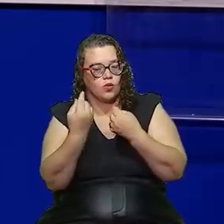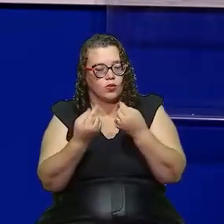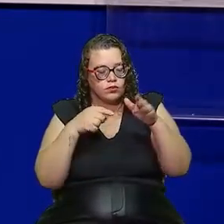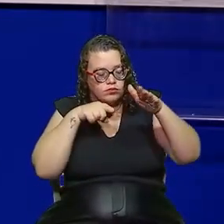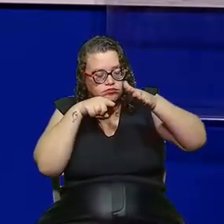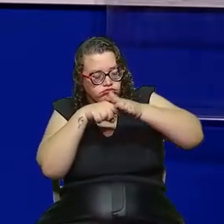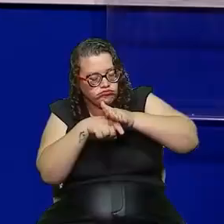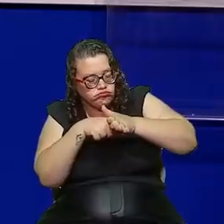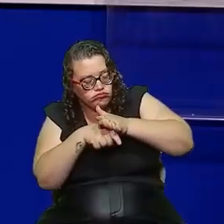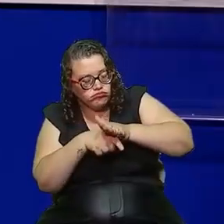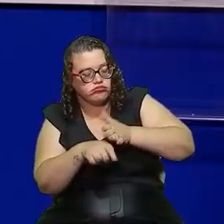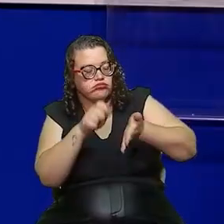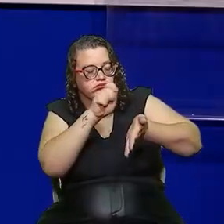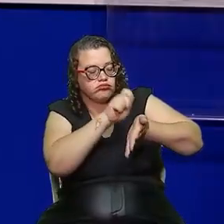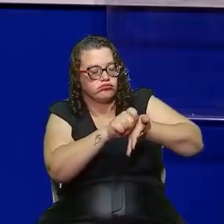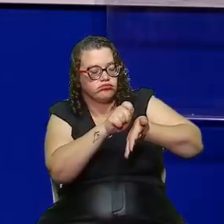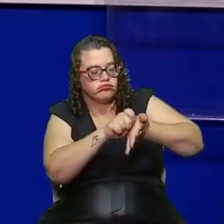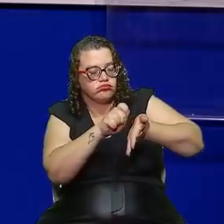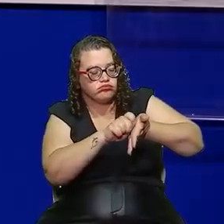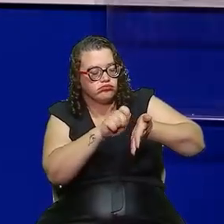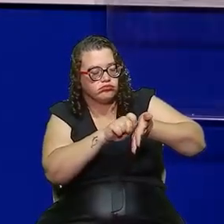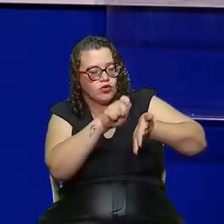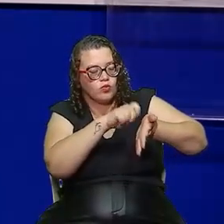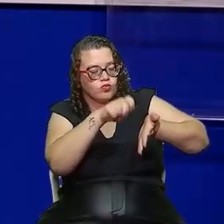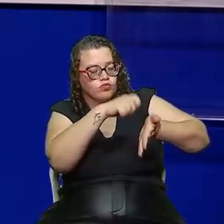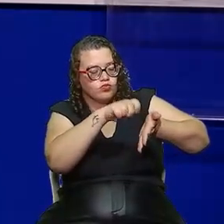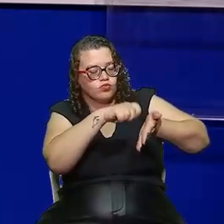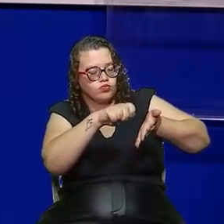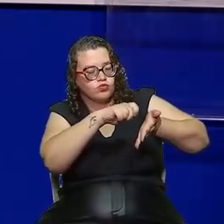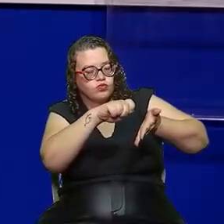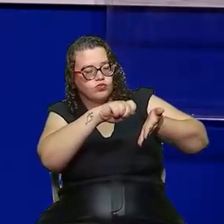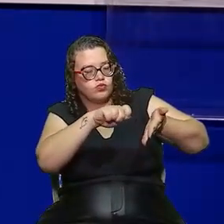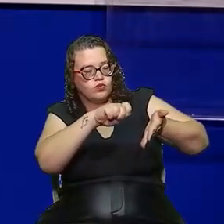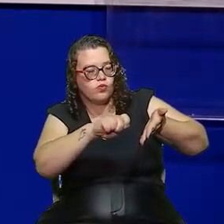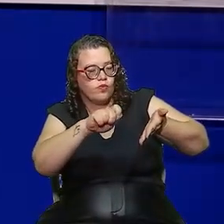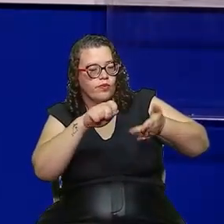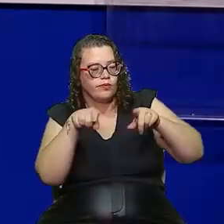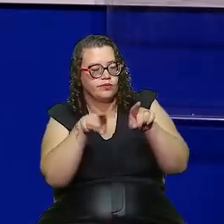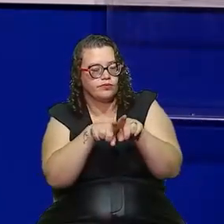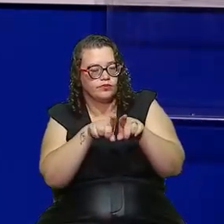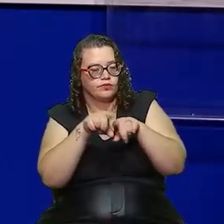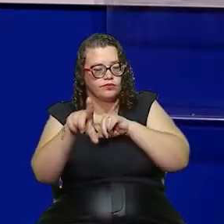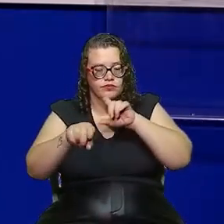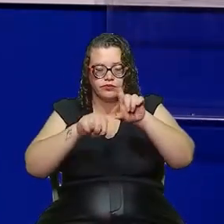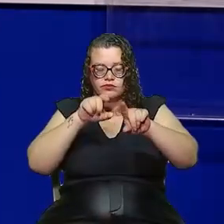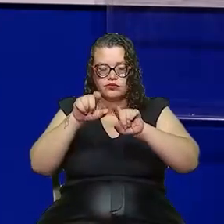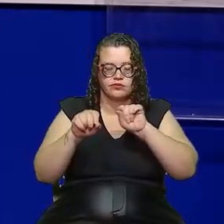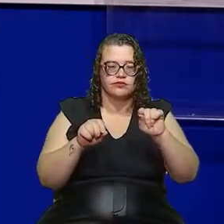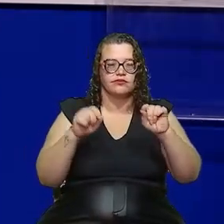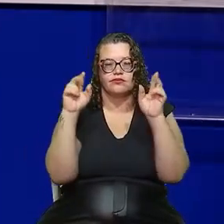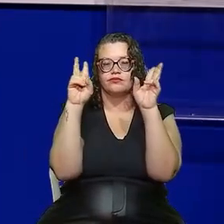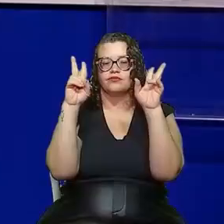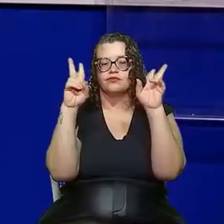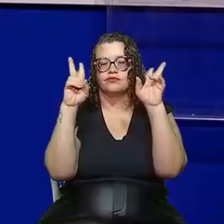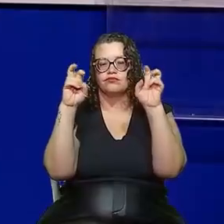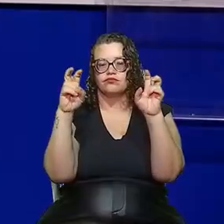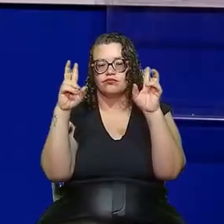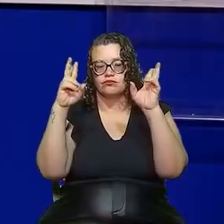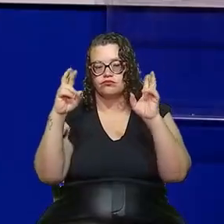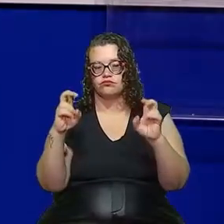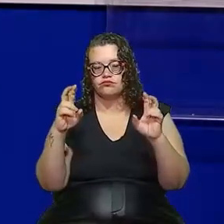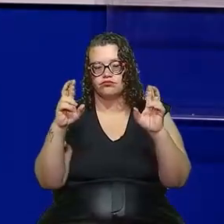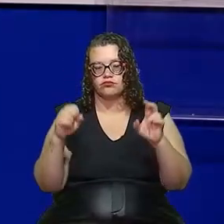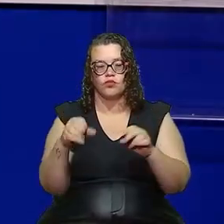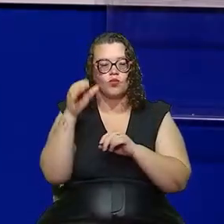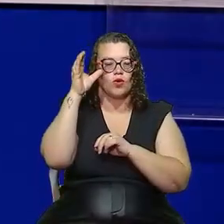de escrita, essa seleção, né, curatorial, digamos assim, das temáticas, né, que vocês têm